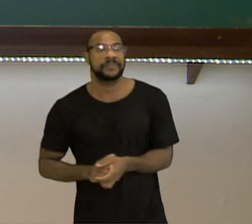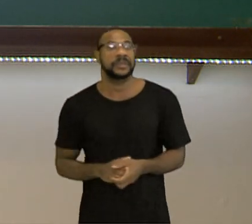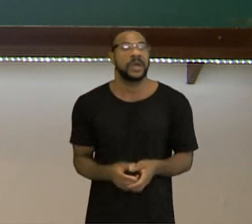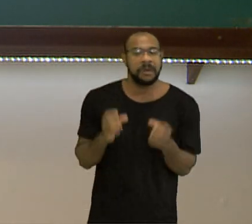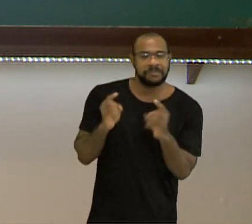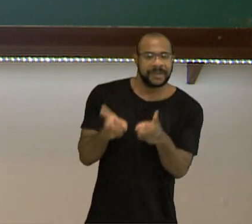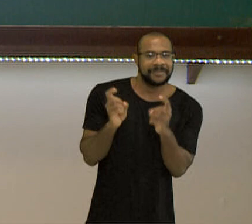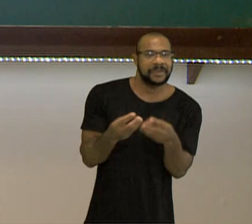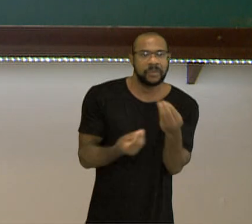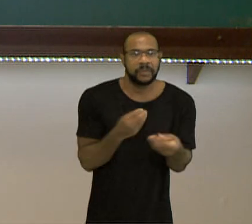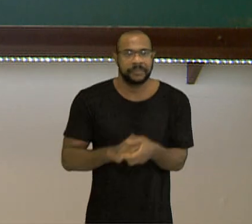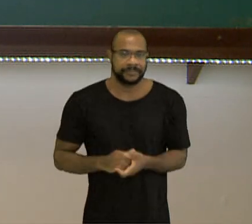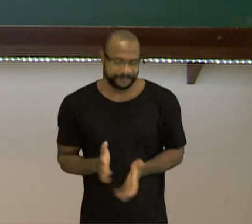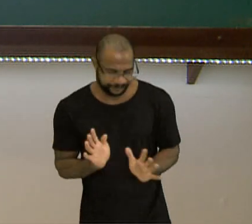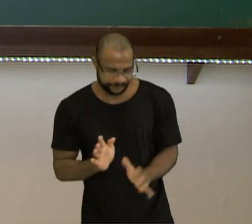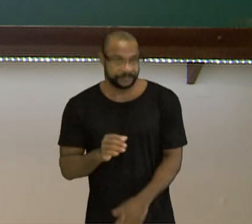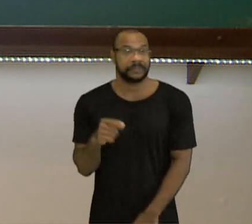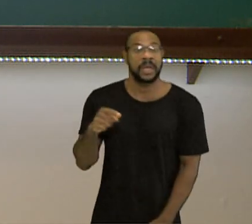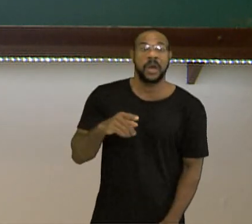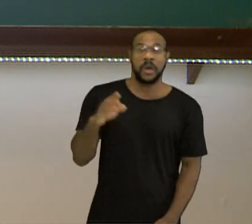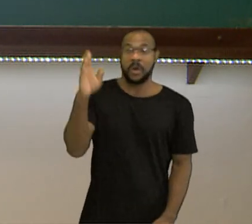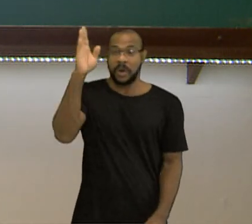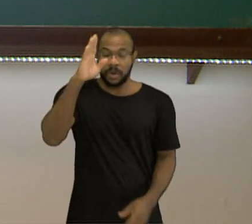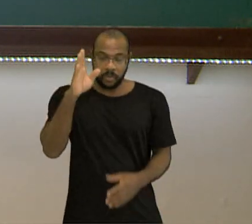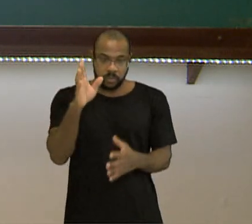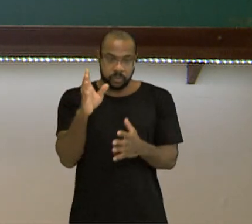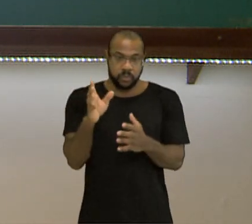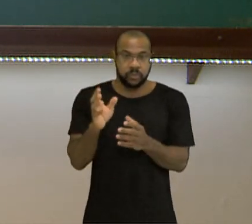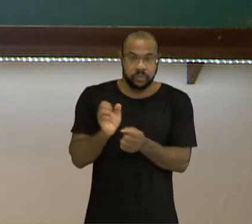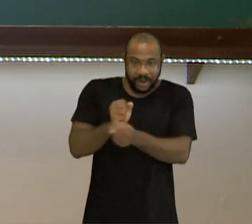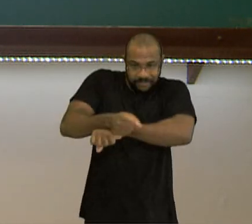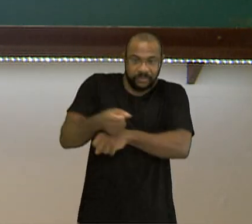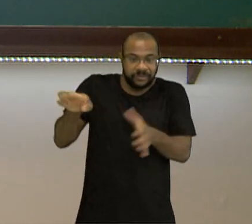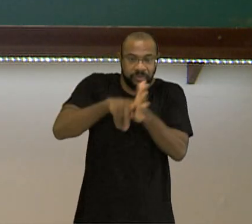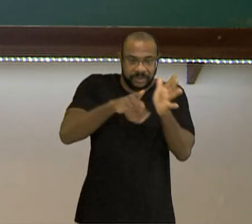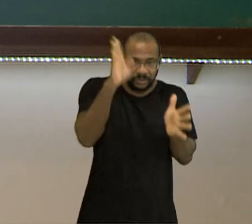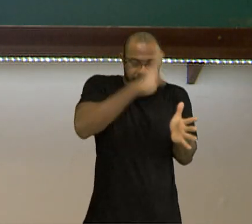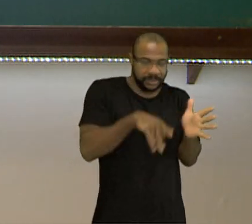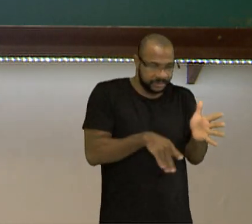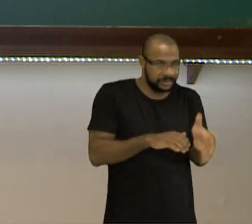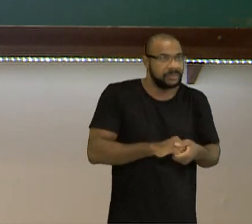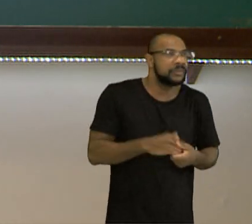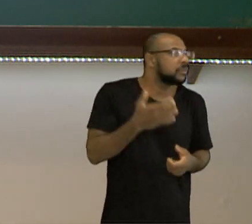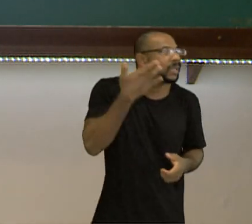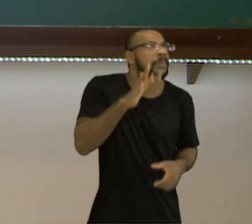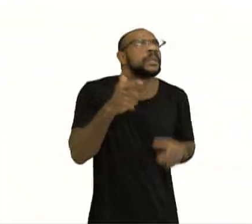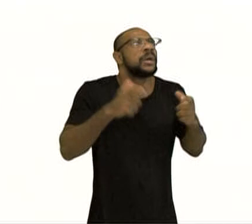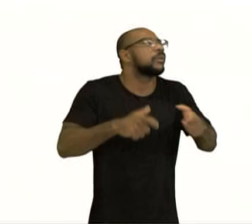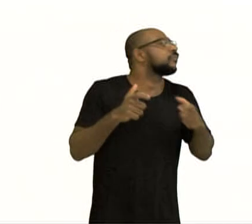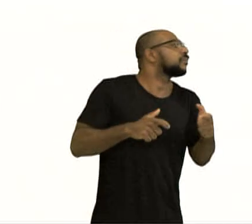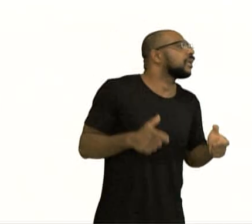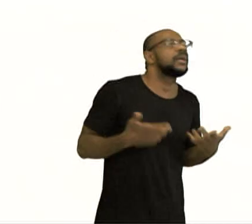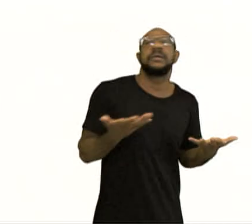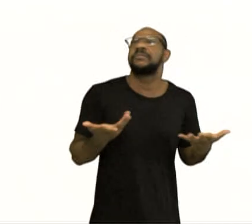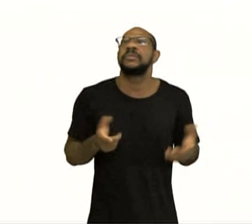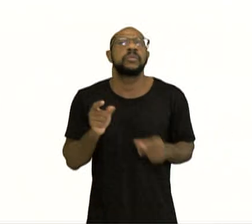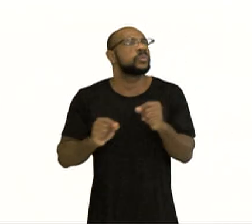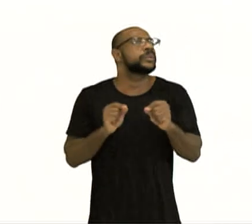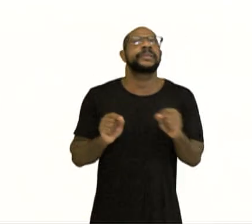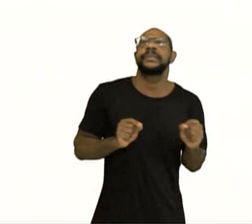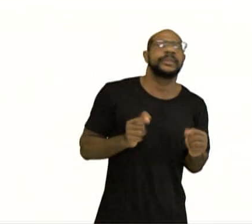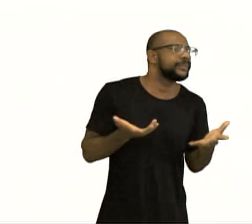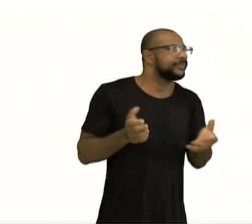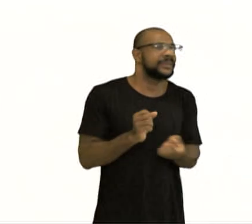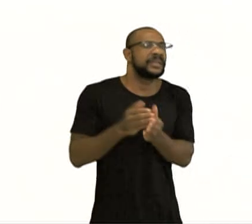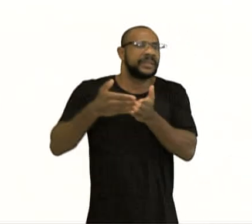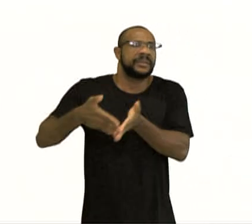os africanos chegavam aqui no litoral brasileiro, confusos, obviamente, não sabiam aonde estavam, não sabiam o que lhes aguardavam, a viagem